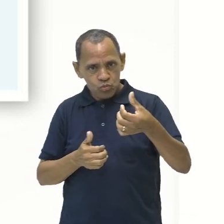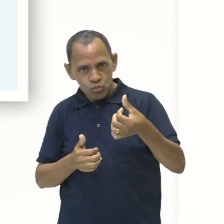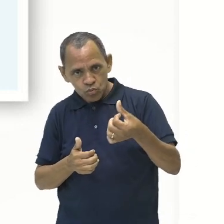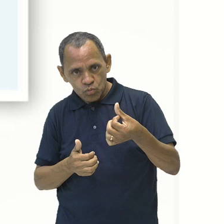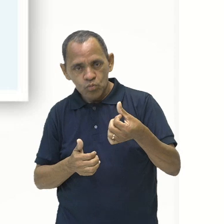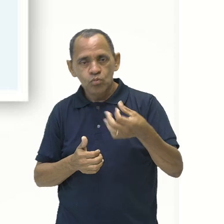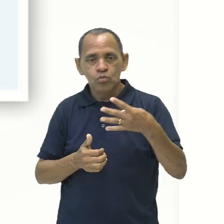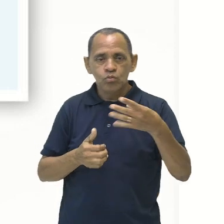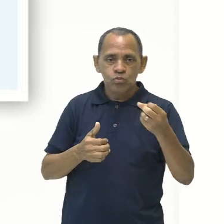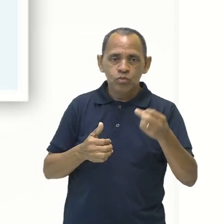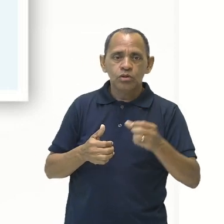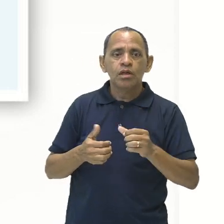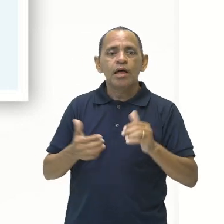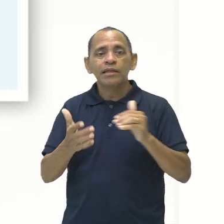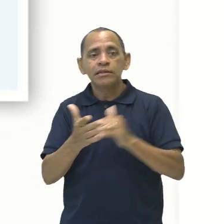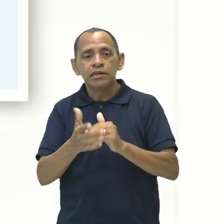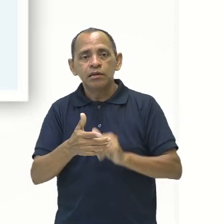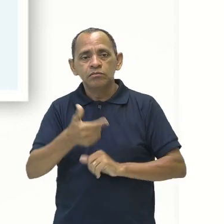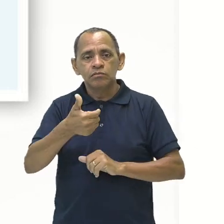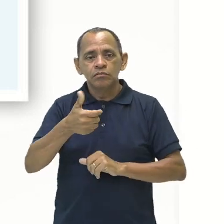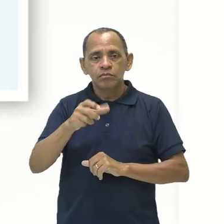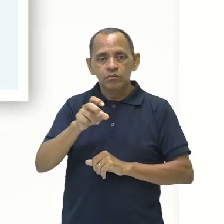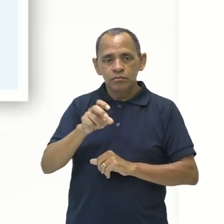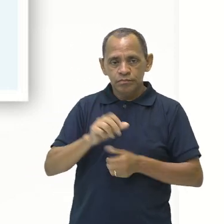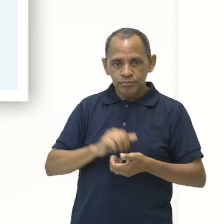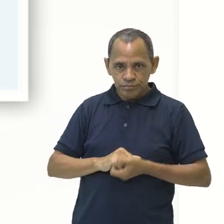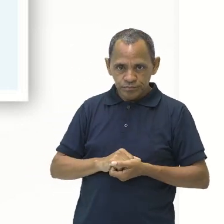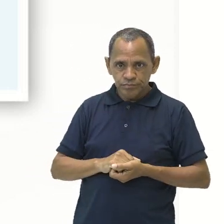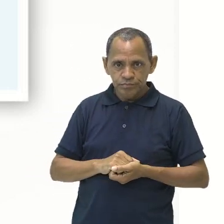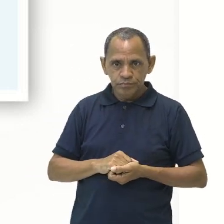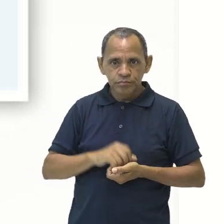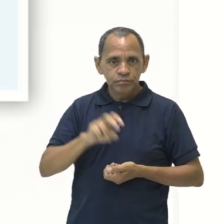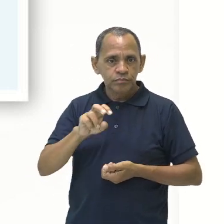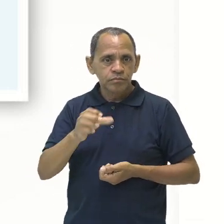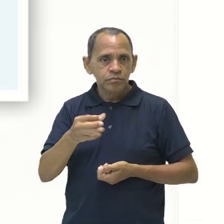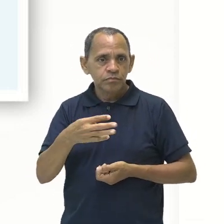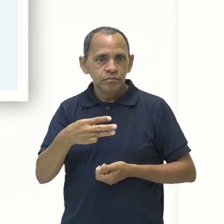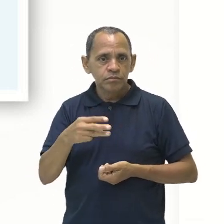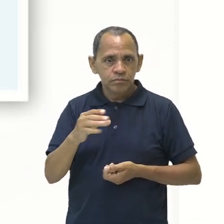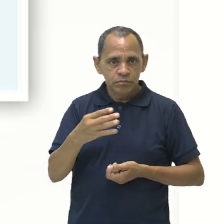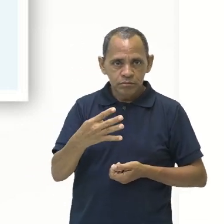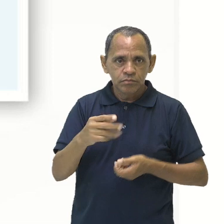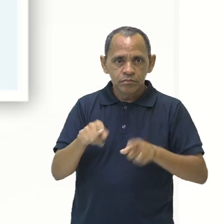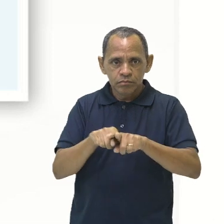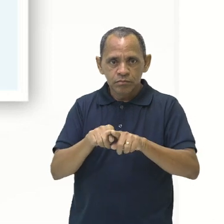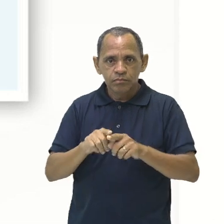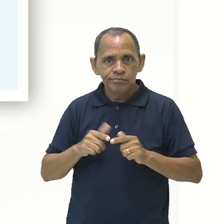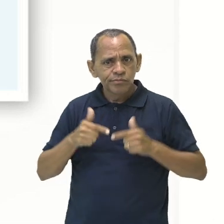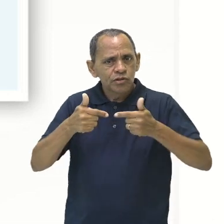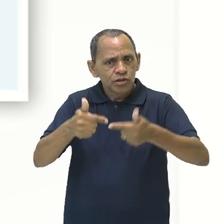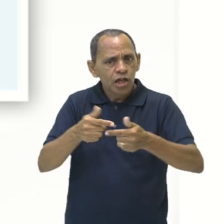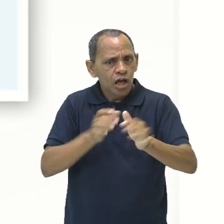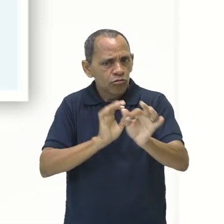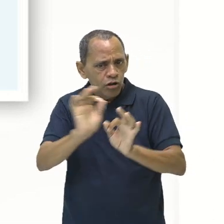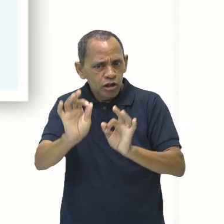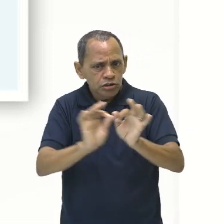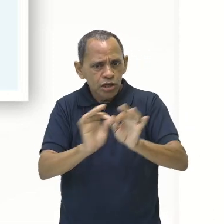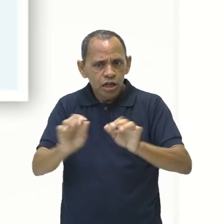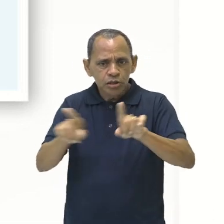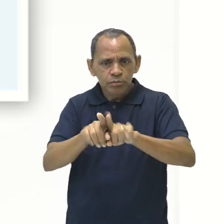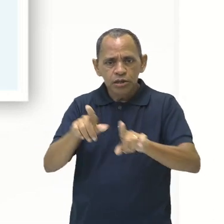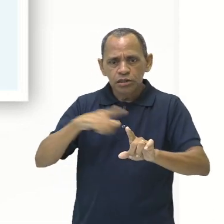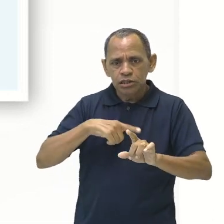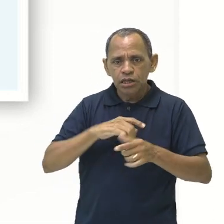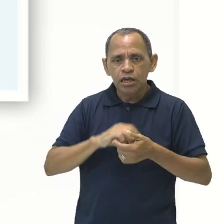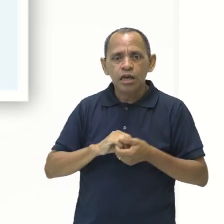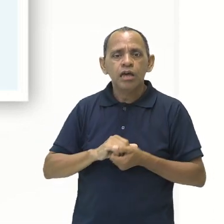1654. Então, foi um segundo ataque mais planejado, mais coordenado, que teve um sucesso